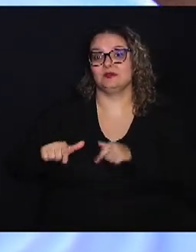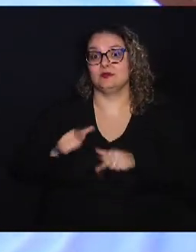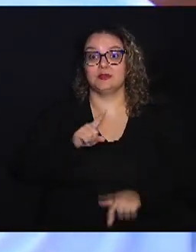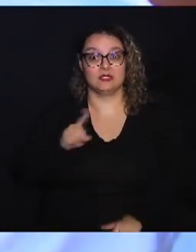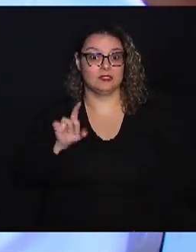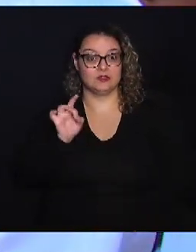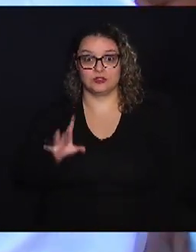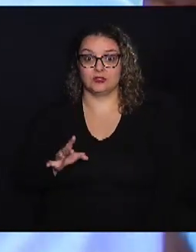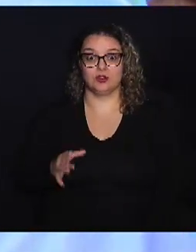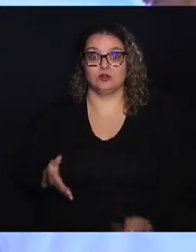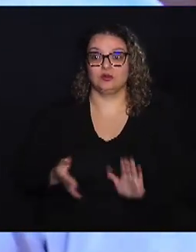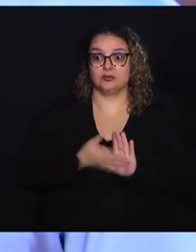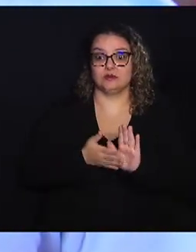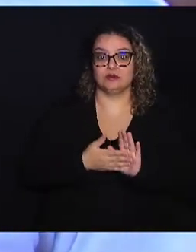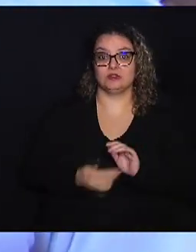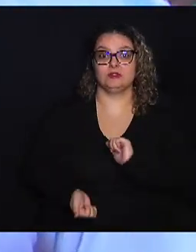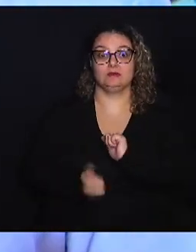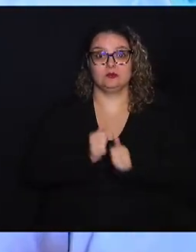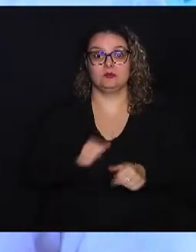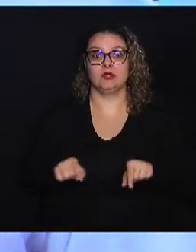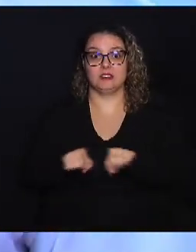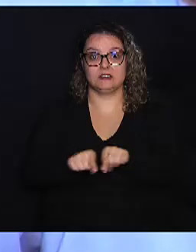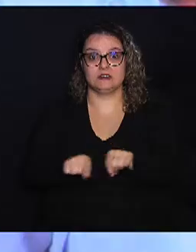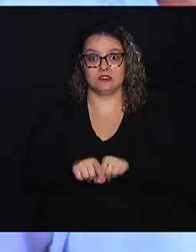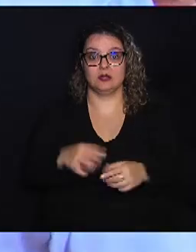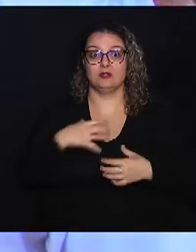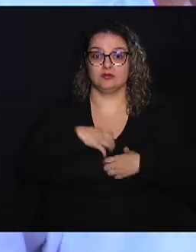propósito esportivo, né, mas sim da